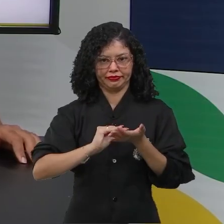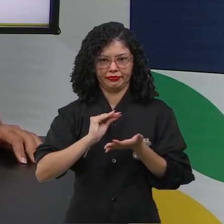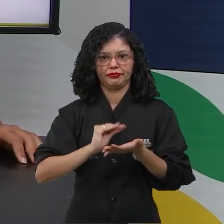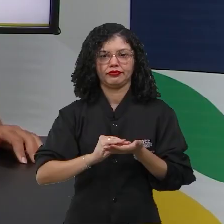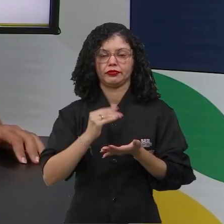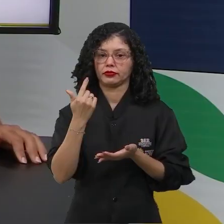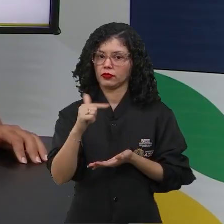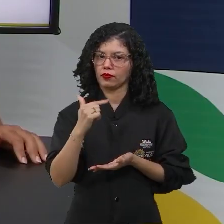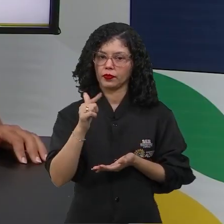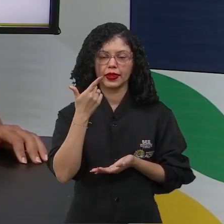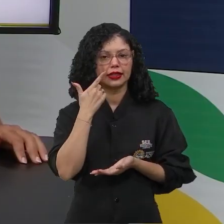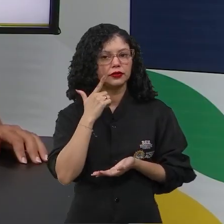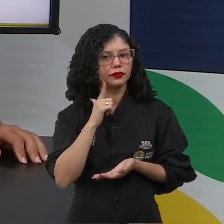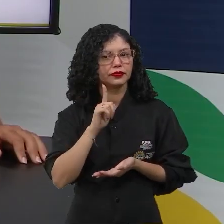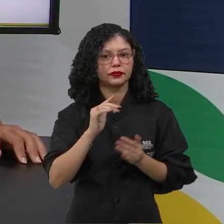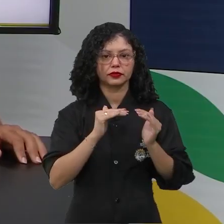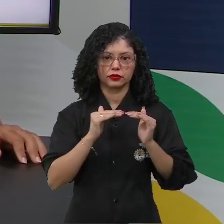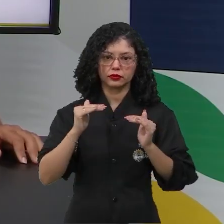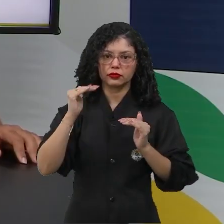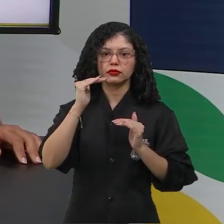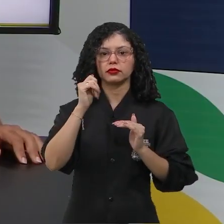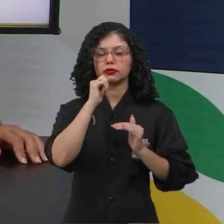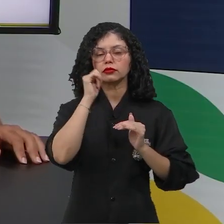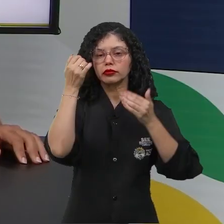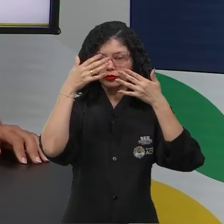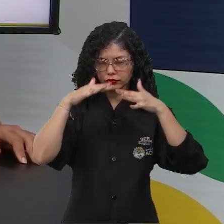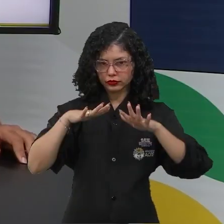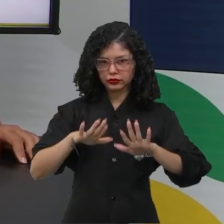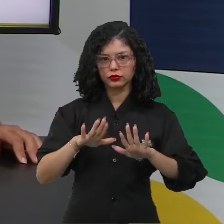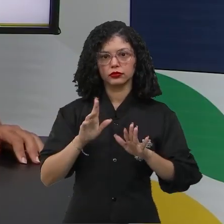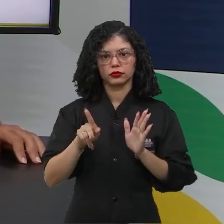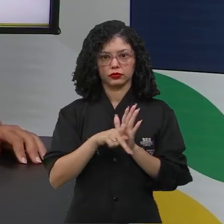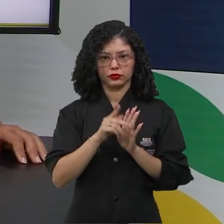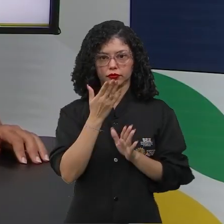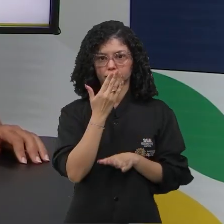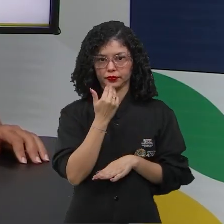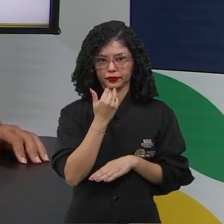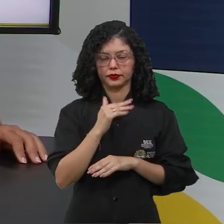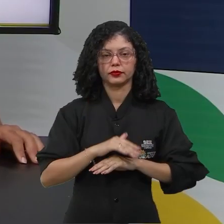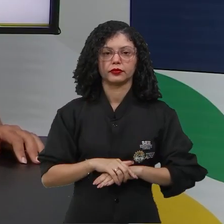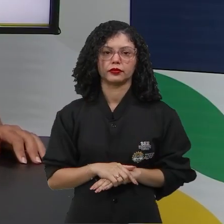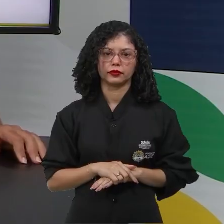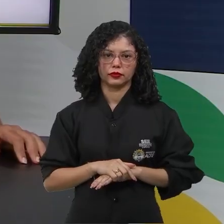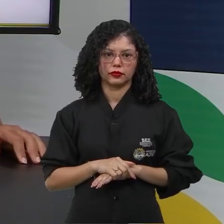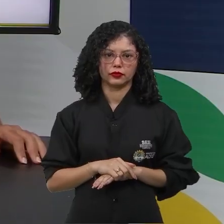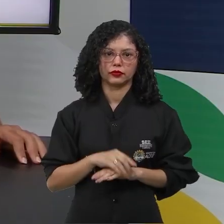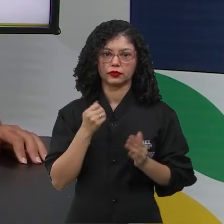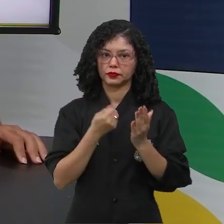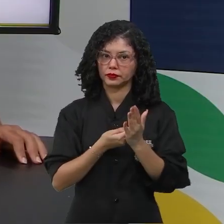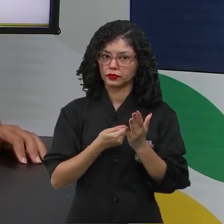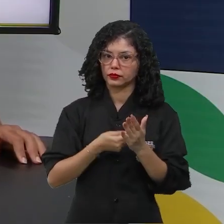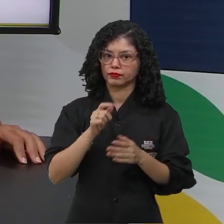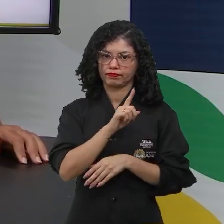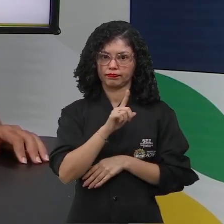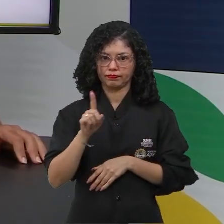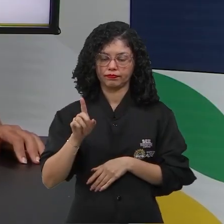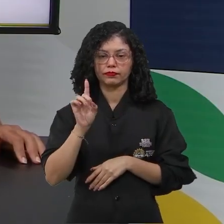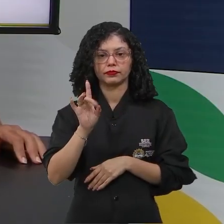você não consegue atingir naturalmente por meio da alimentação. É obrigatório?